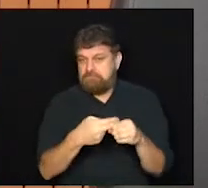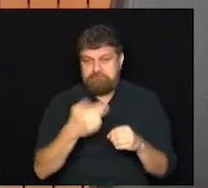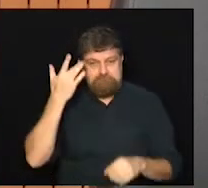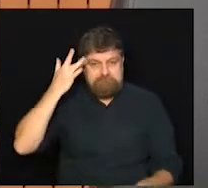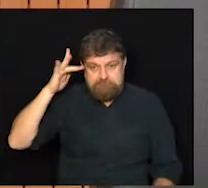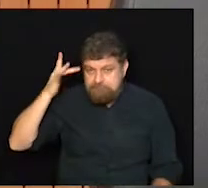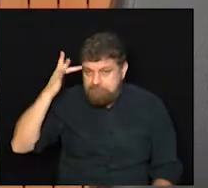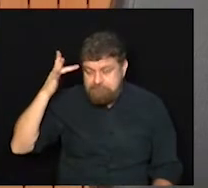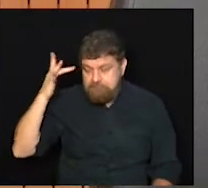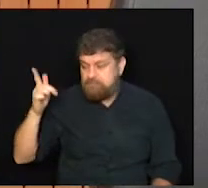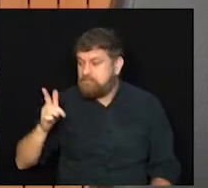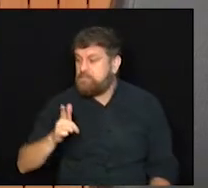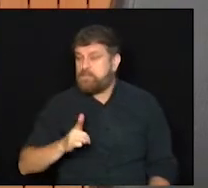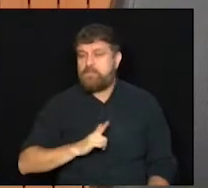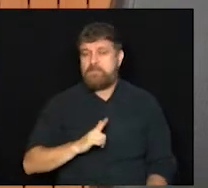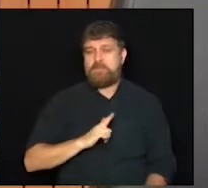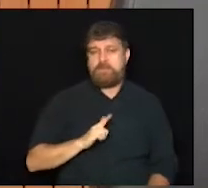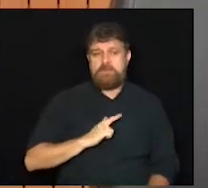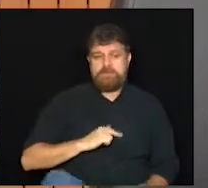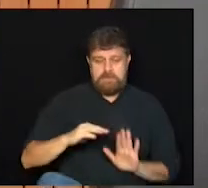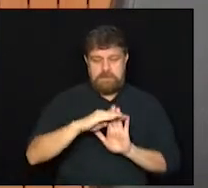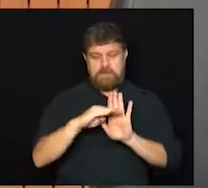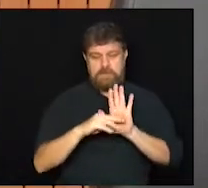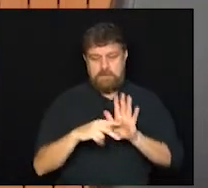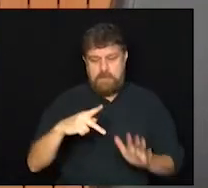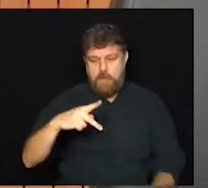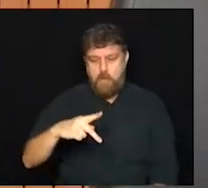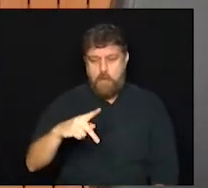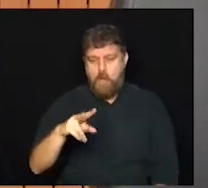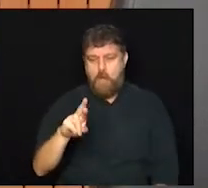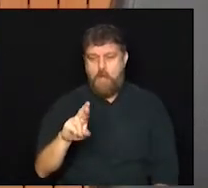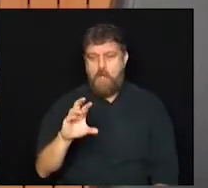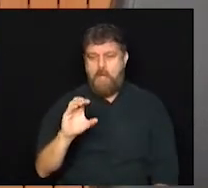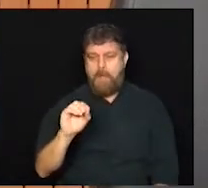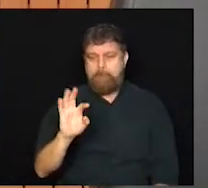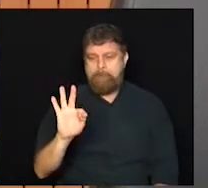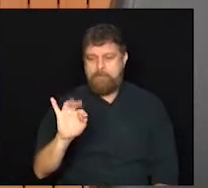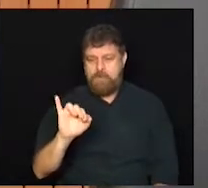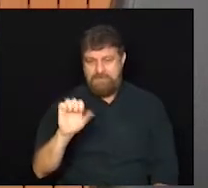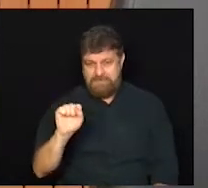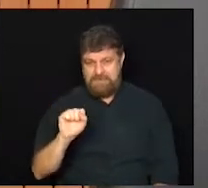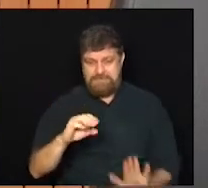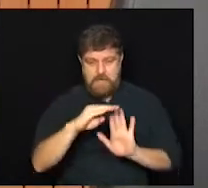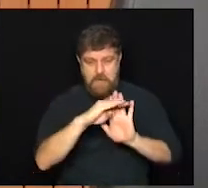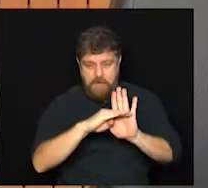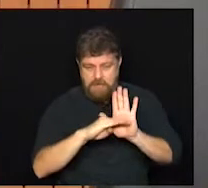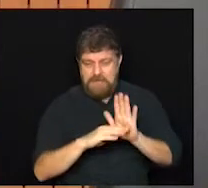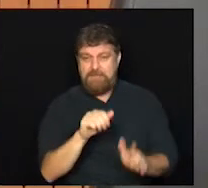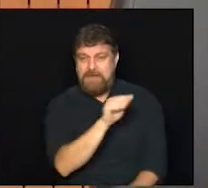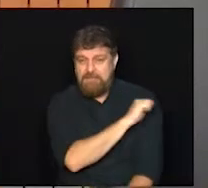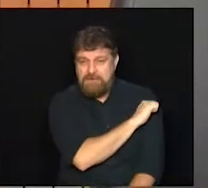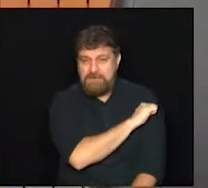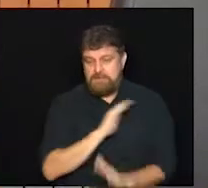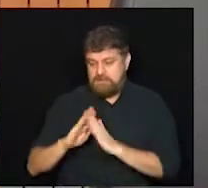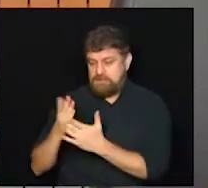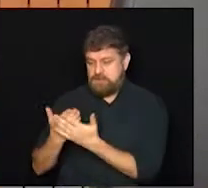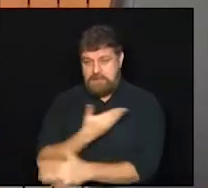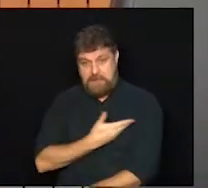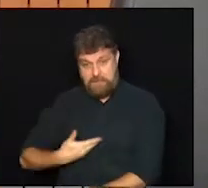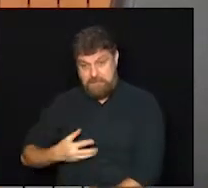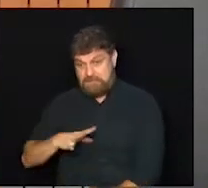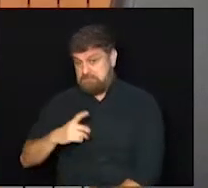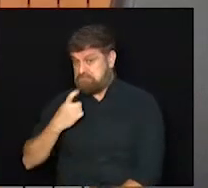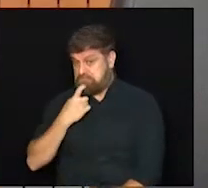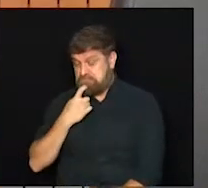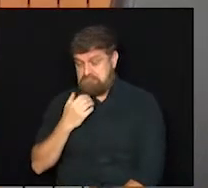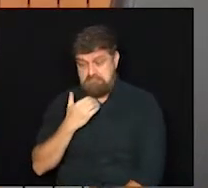existência do Profis, dessa forma como está sendo colocado, né, para os alunos de Campinas, e muito menos